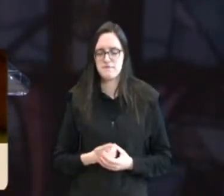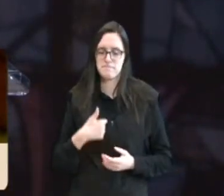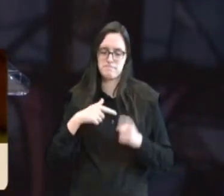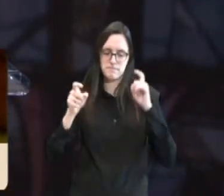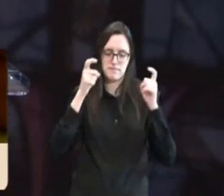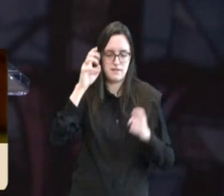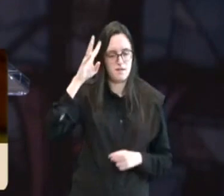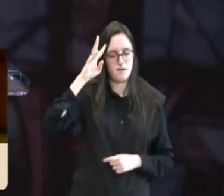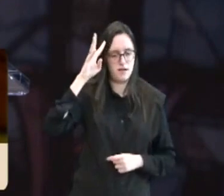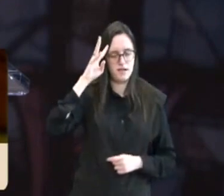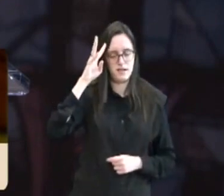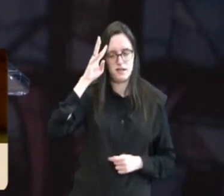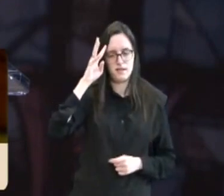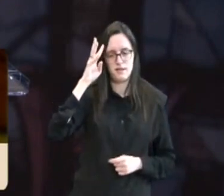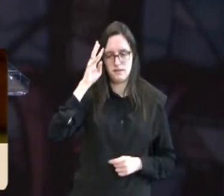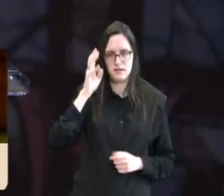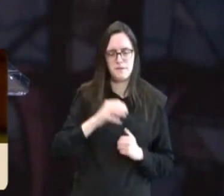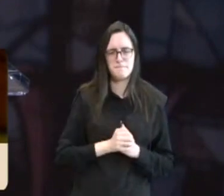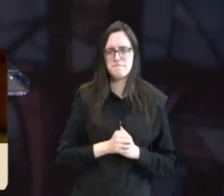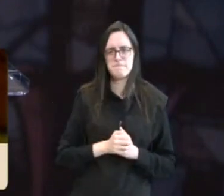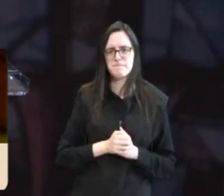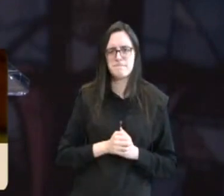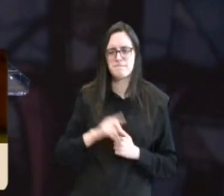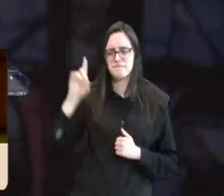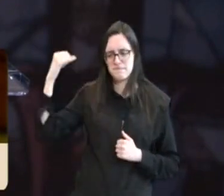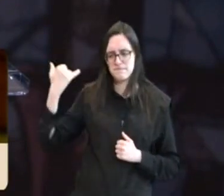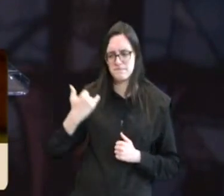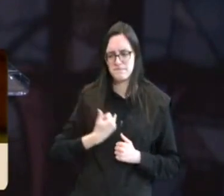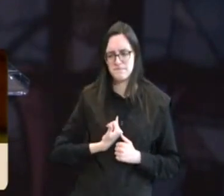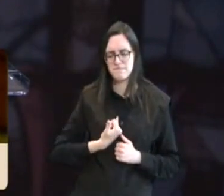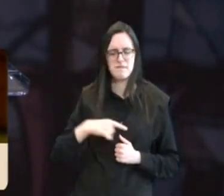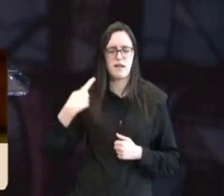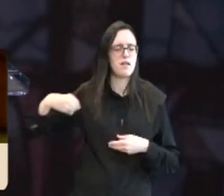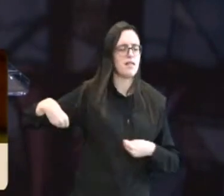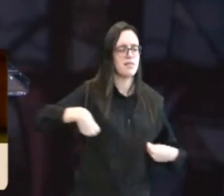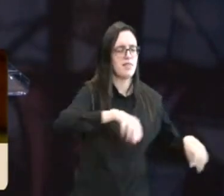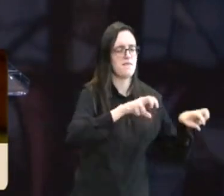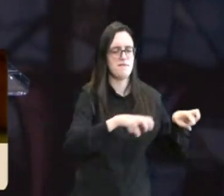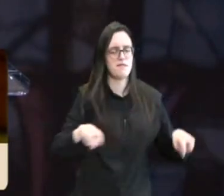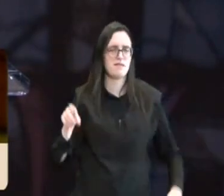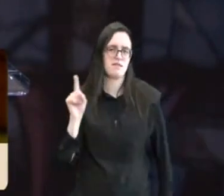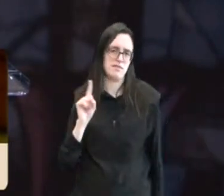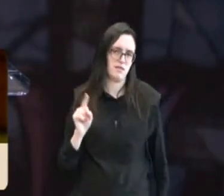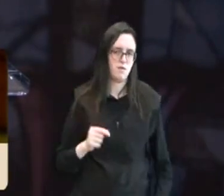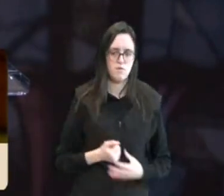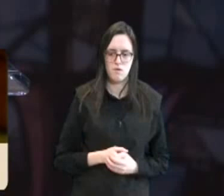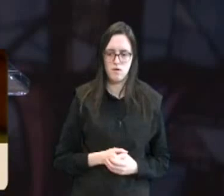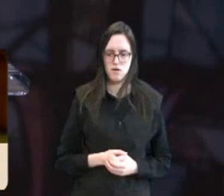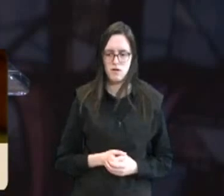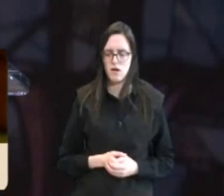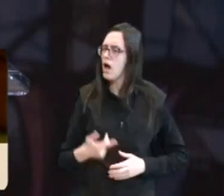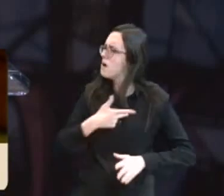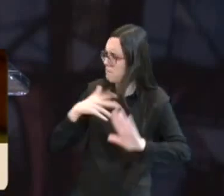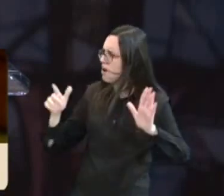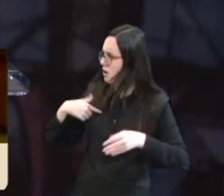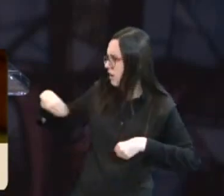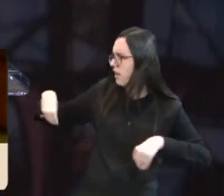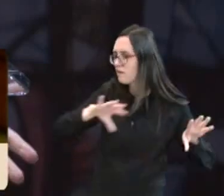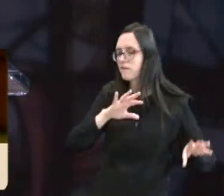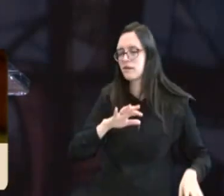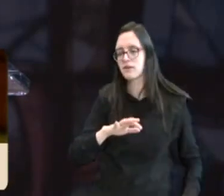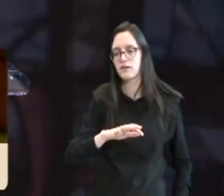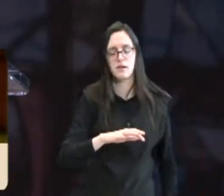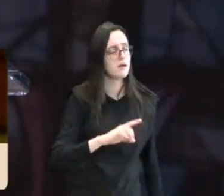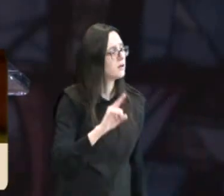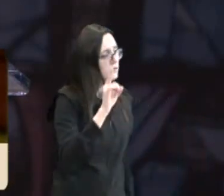quarta-feira, eu falei, irmãos, Deus me falou o coração, não vamos levar os bancos, não. Aí pronto. Não, pastor, vamos levar. Não